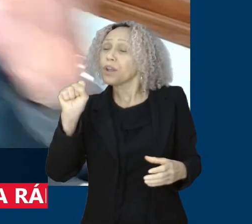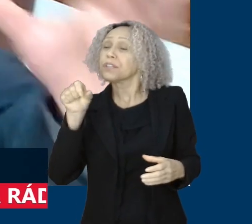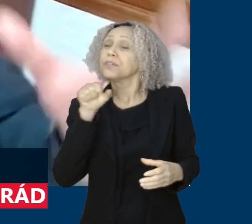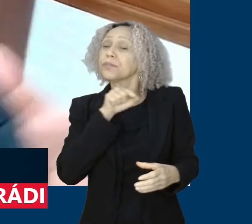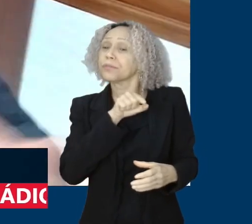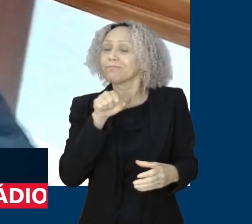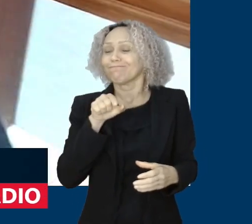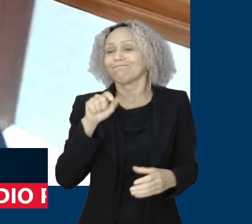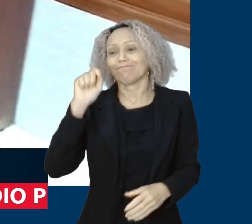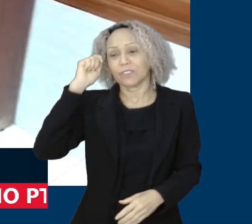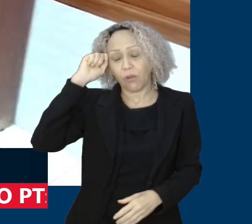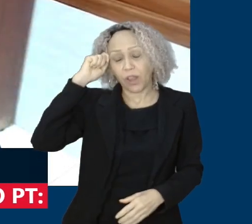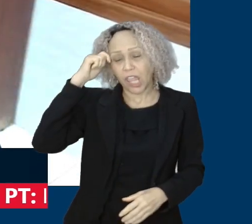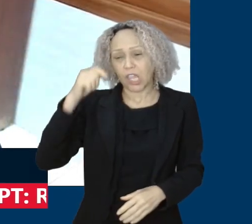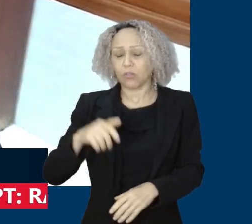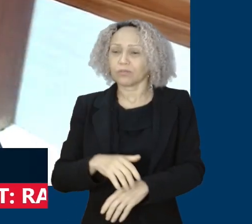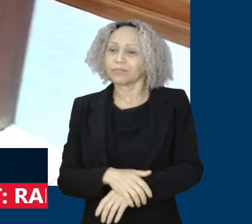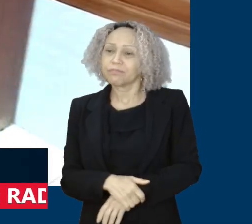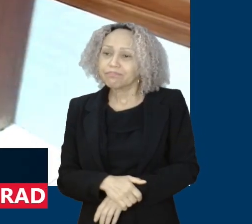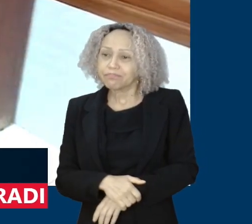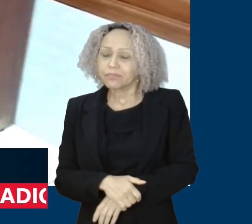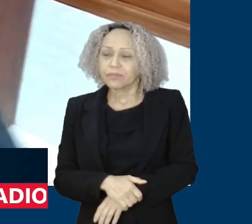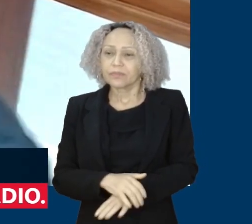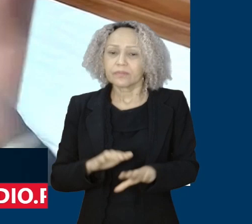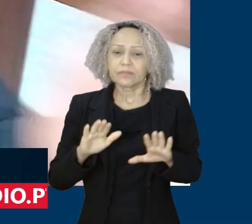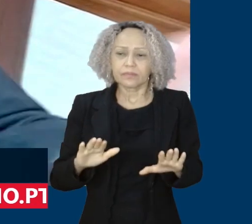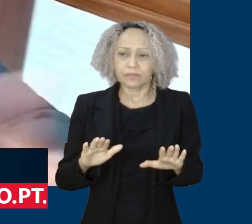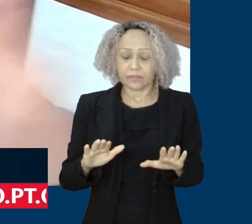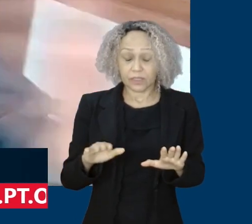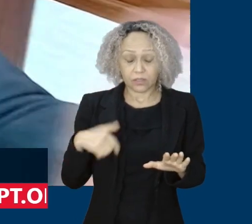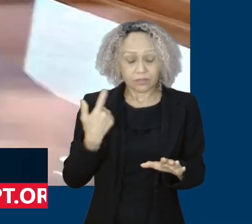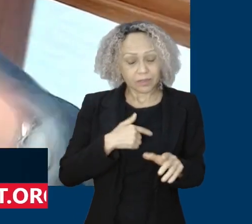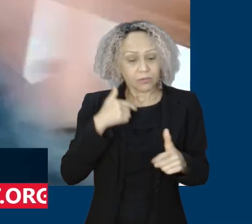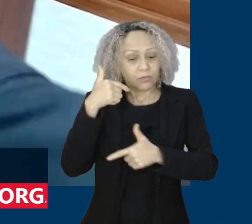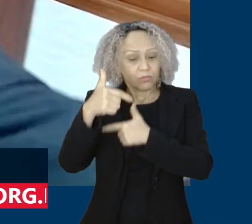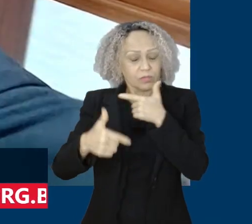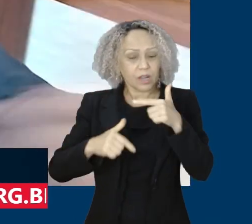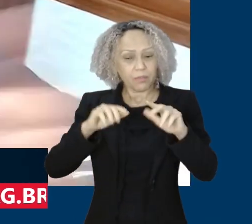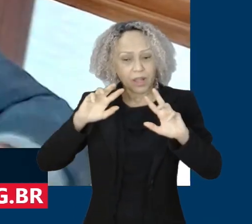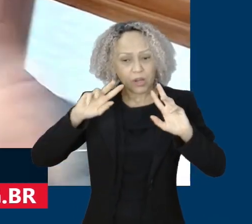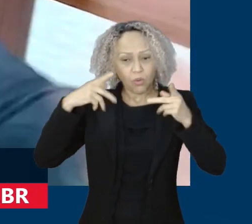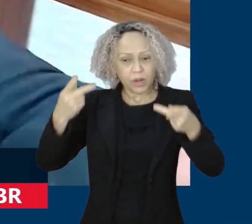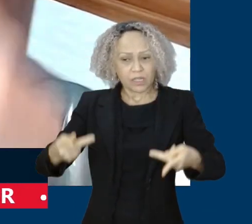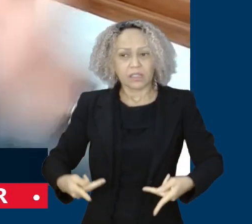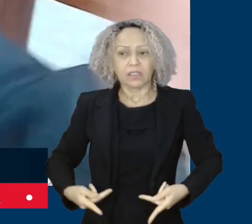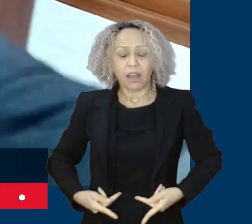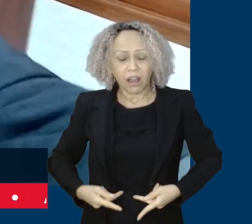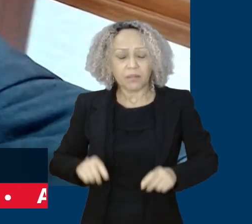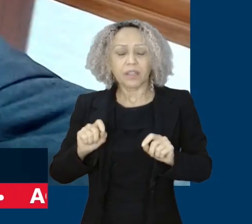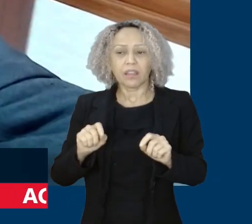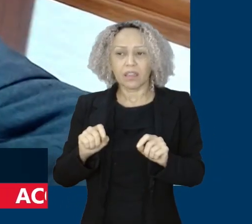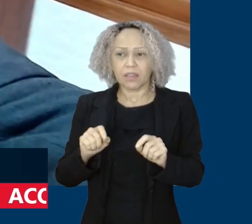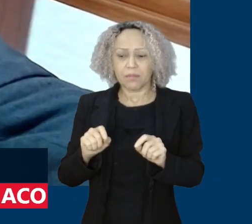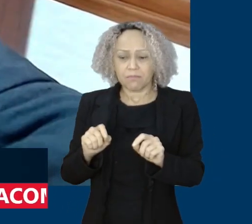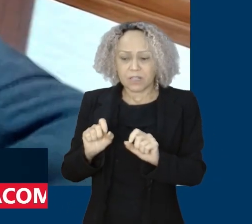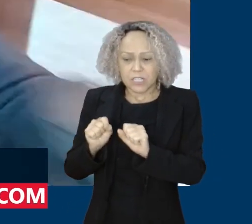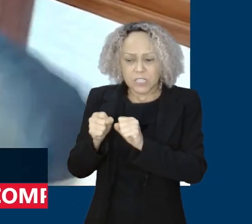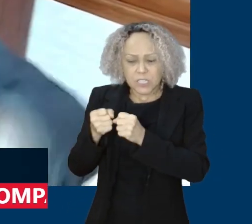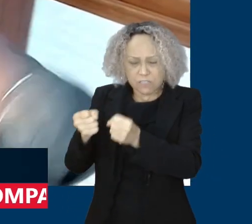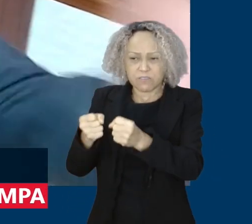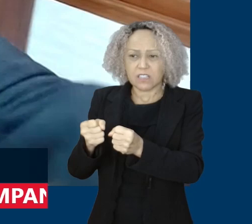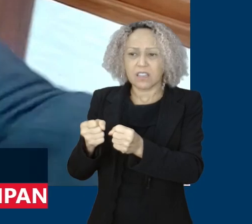humanitárias, nós vamos abraçando a todos, inclusive combater o feminicídio também, né? Que é a violência contra as